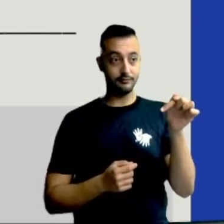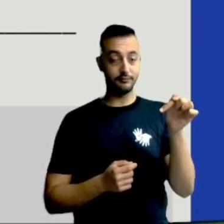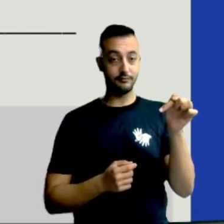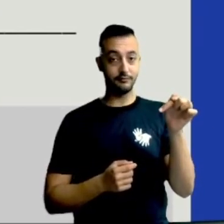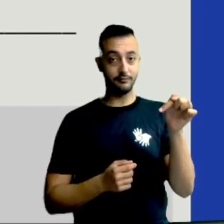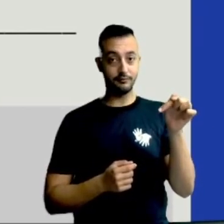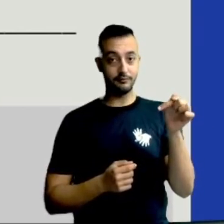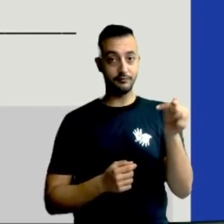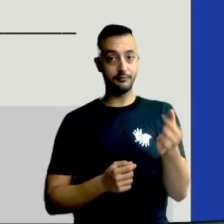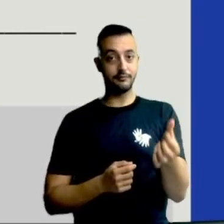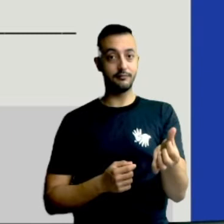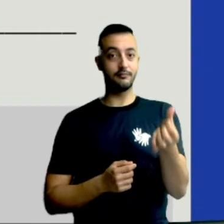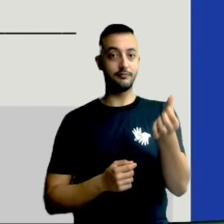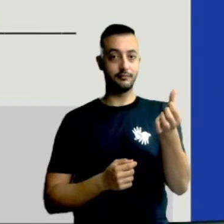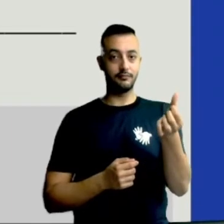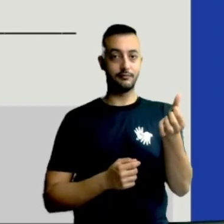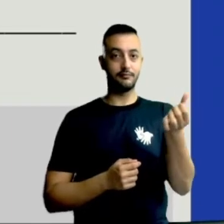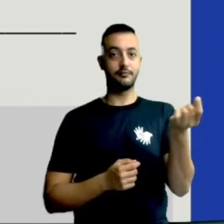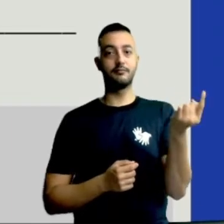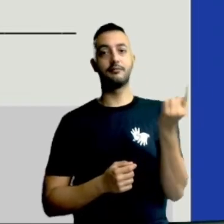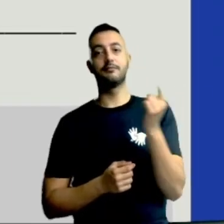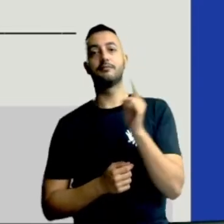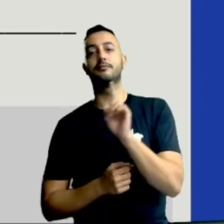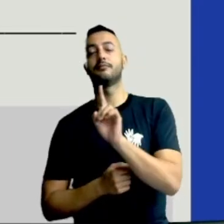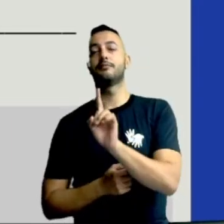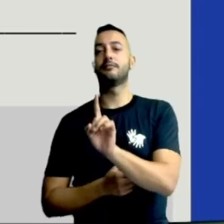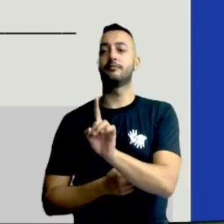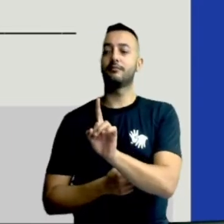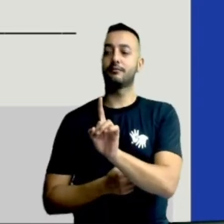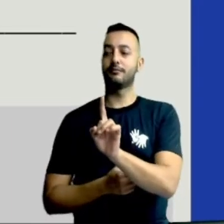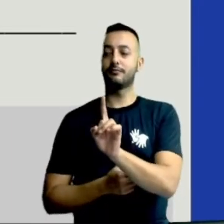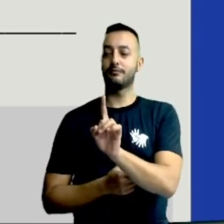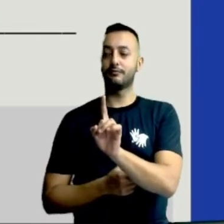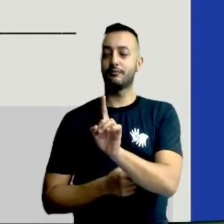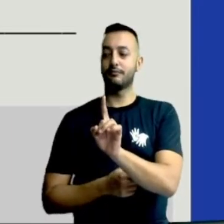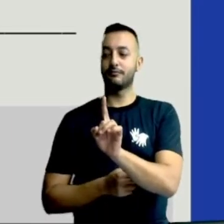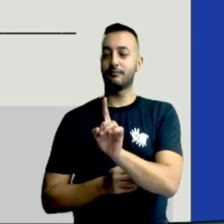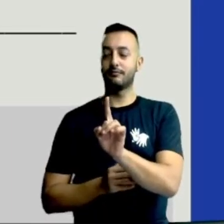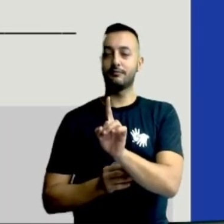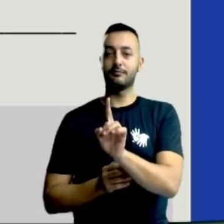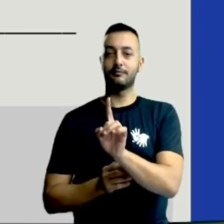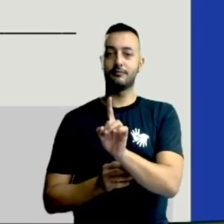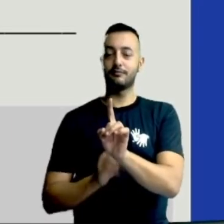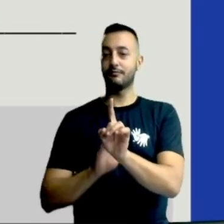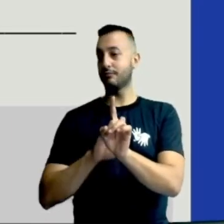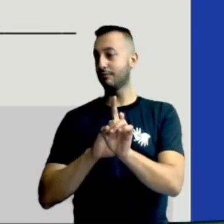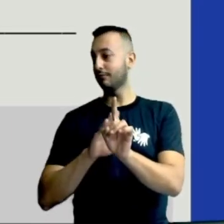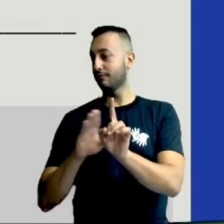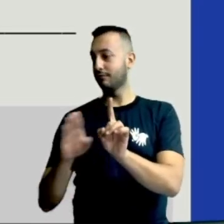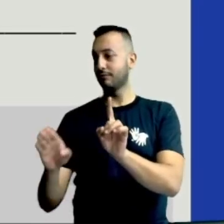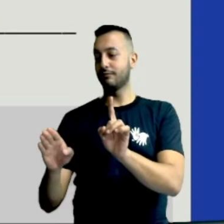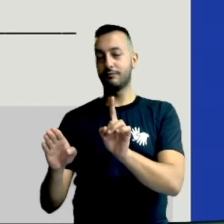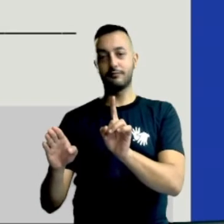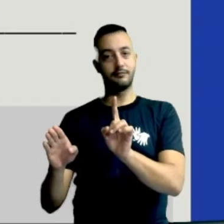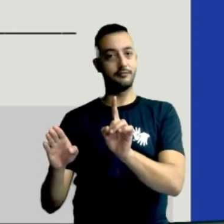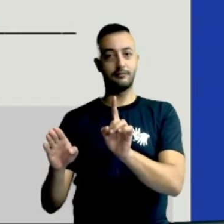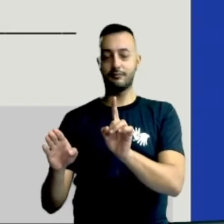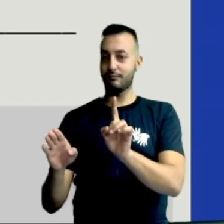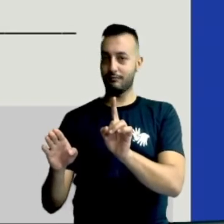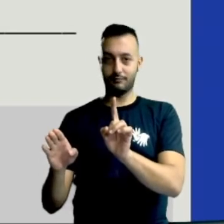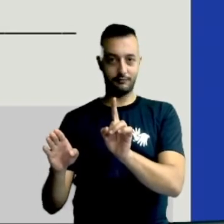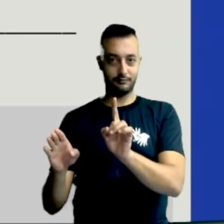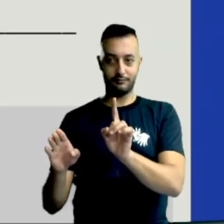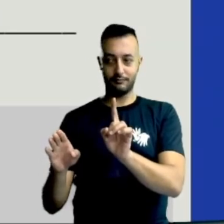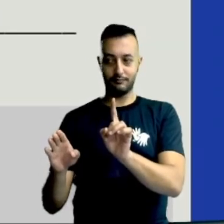ser 6. E o 1, eu não posso colocar ele diretamente na casa da unidade,